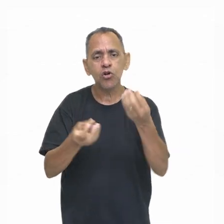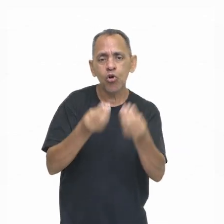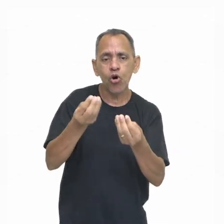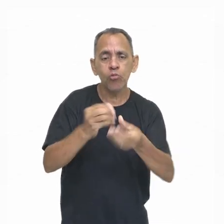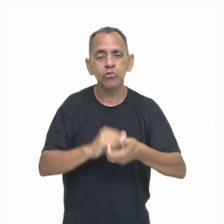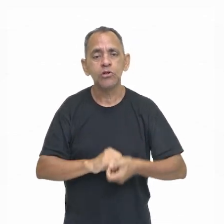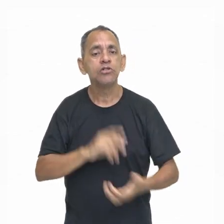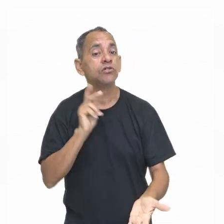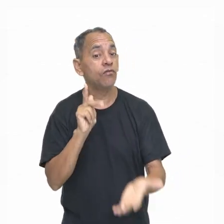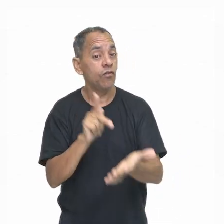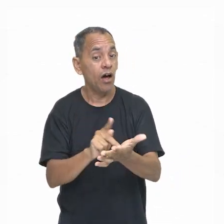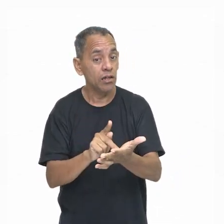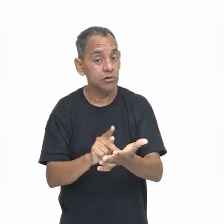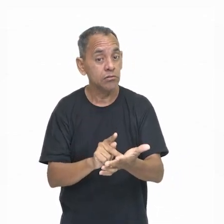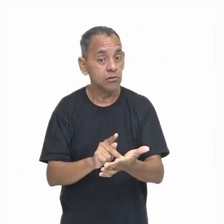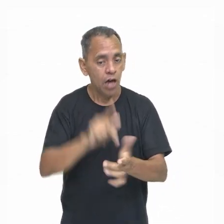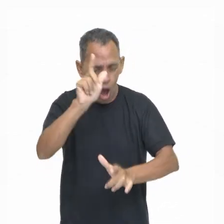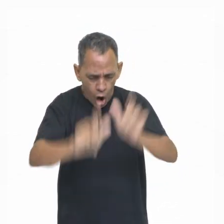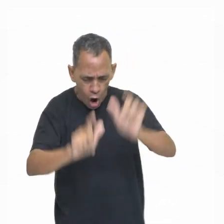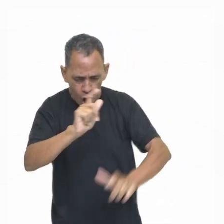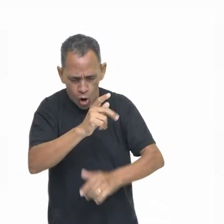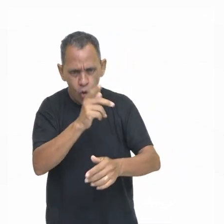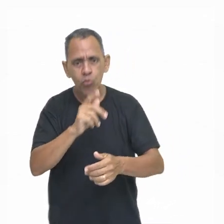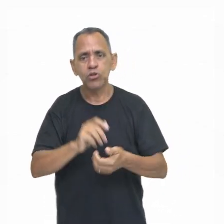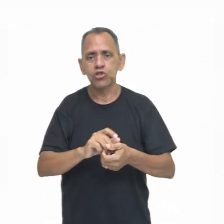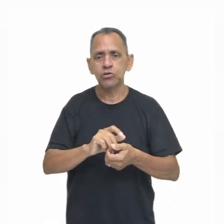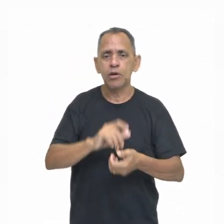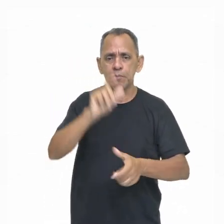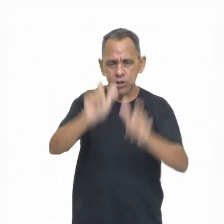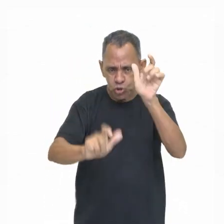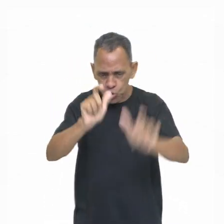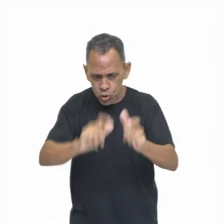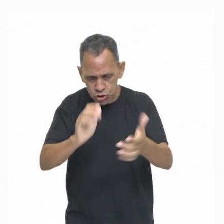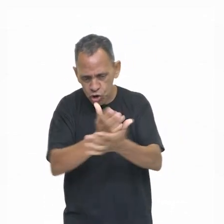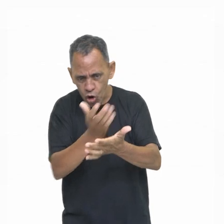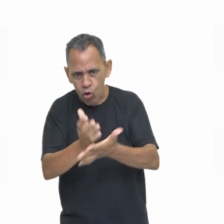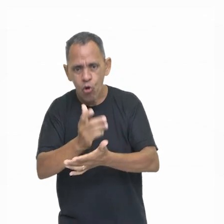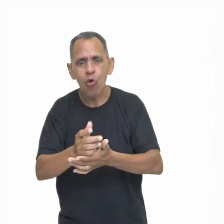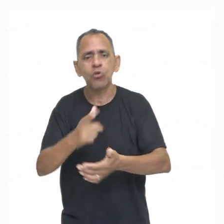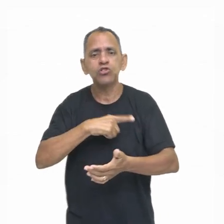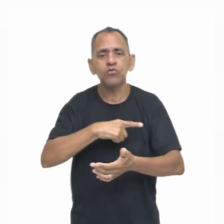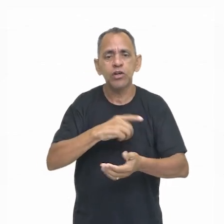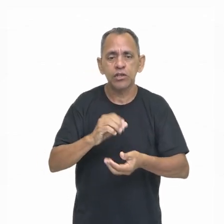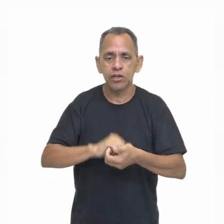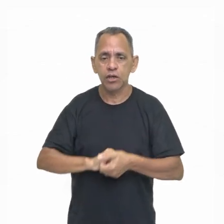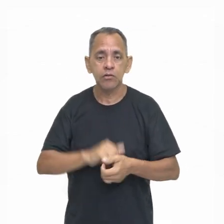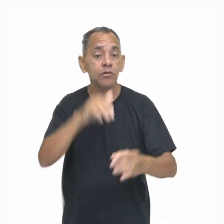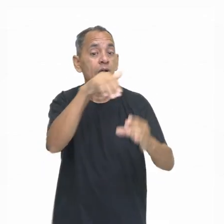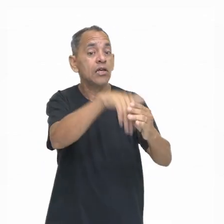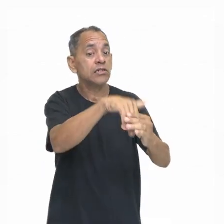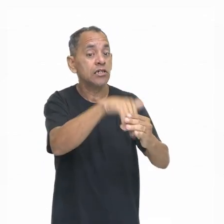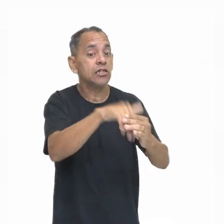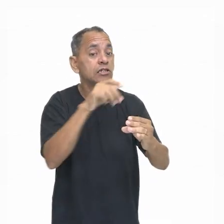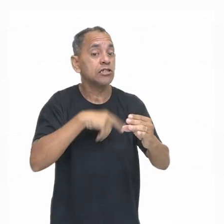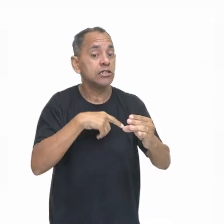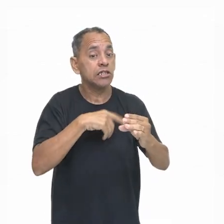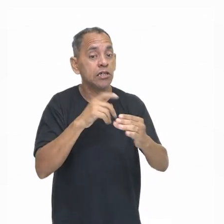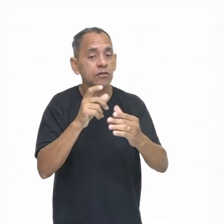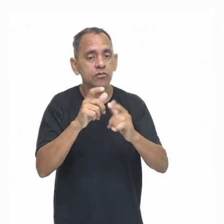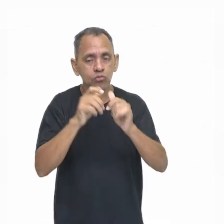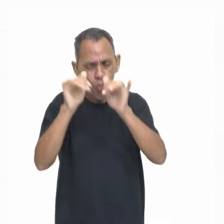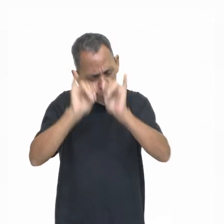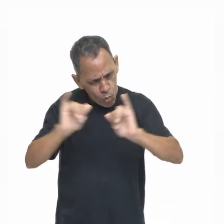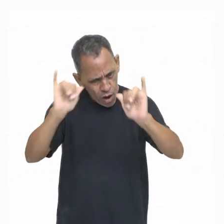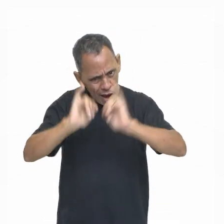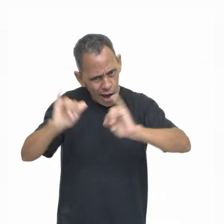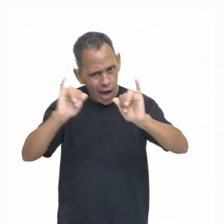na verdade, ele nesse momento ali, ele vai ser eleito porque houve uma grande campanha de marketing